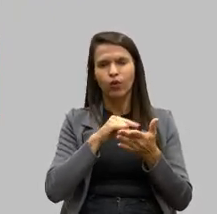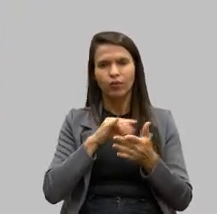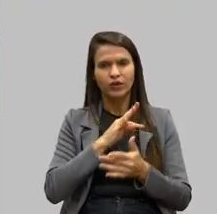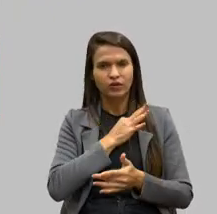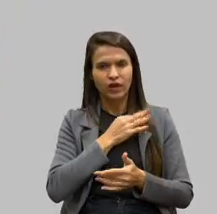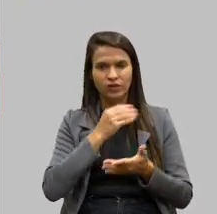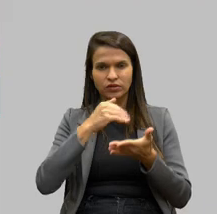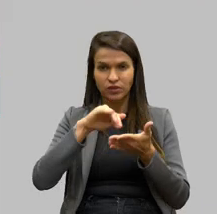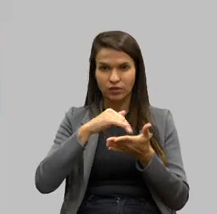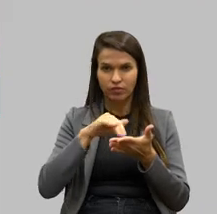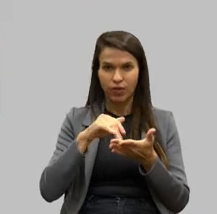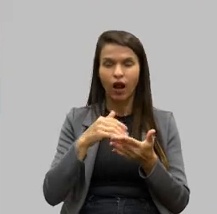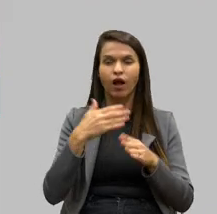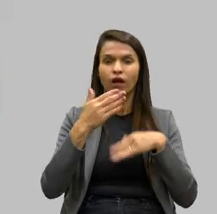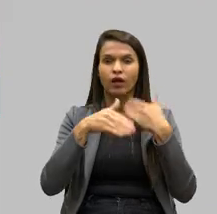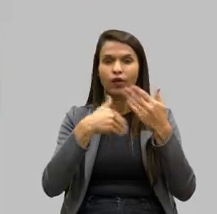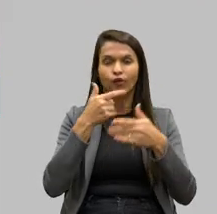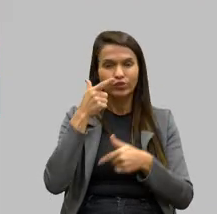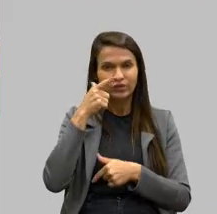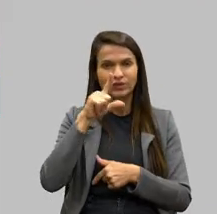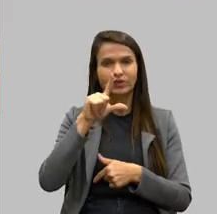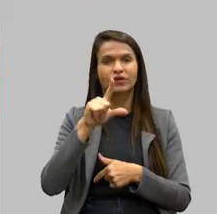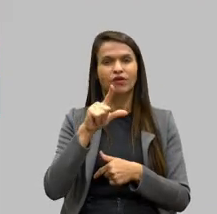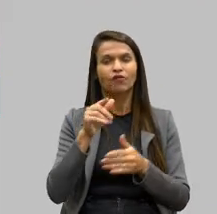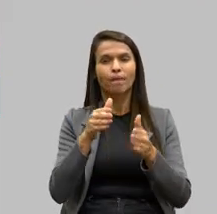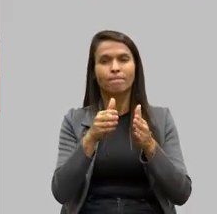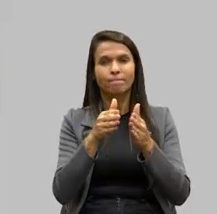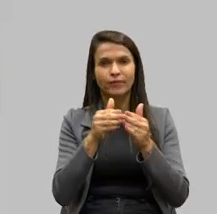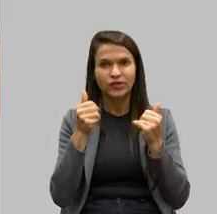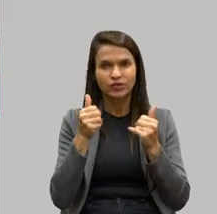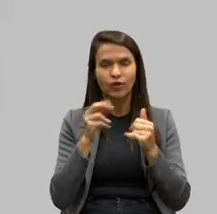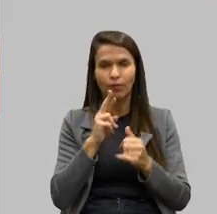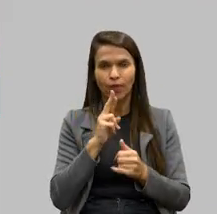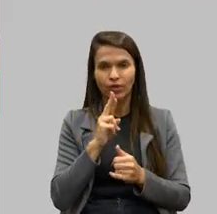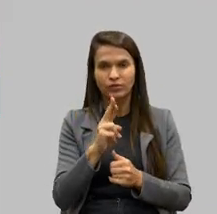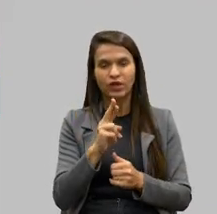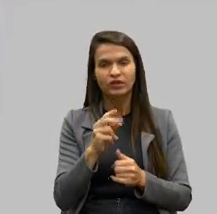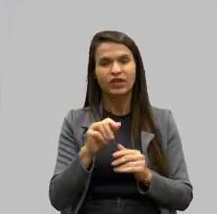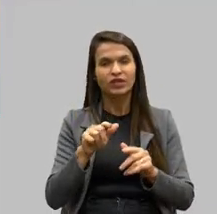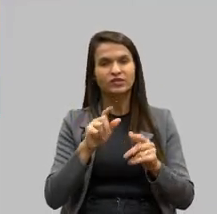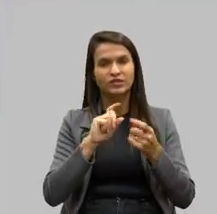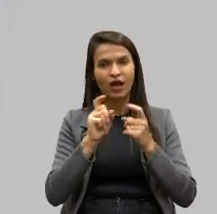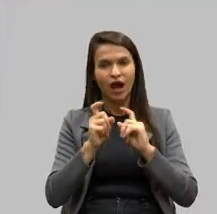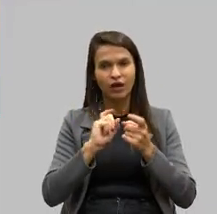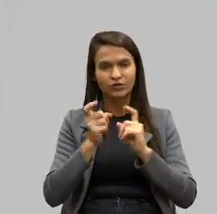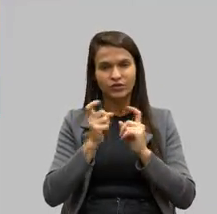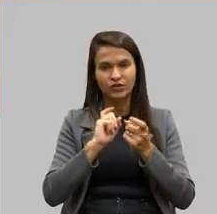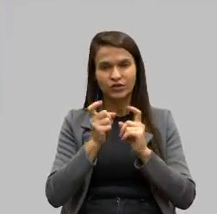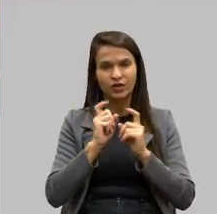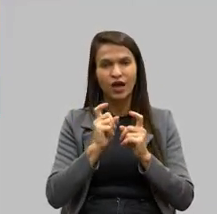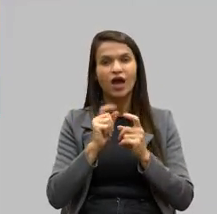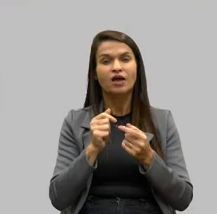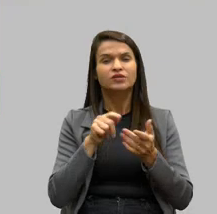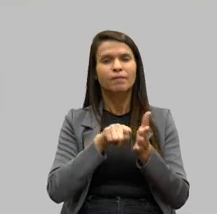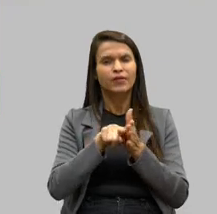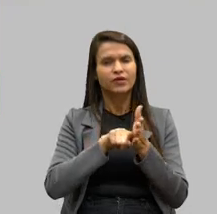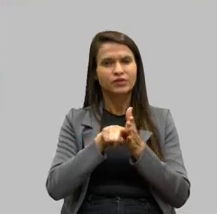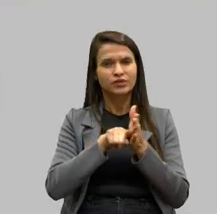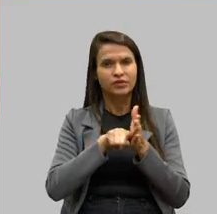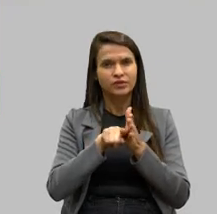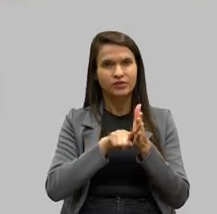avançar ainda mais, eu vou solicitar como resultado dessa audiência essa pesquisa... Isso.